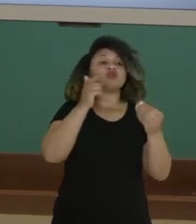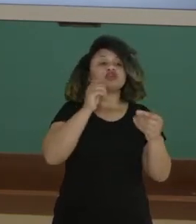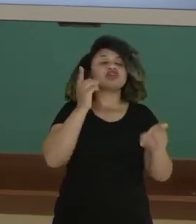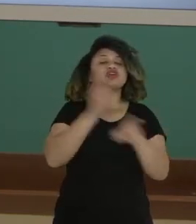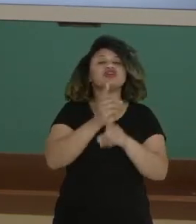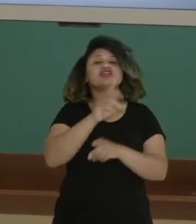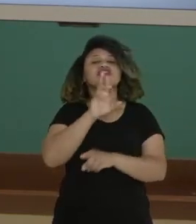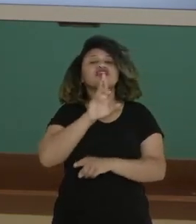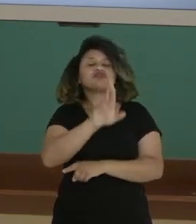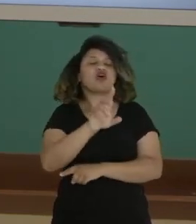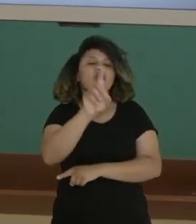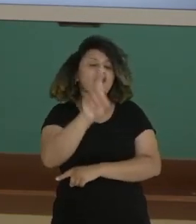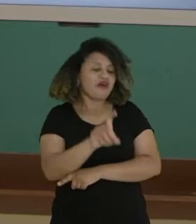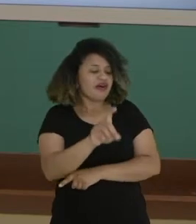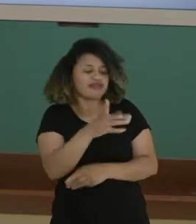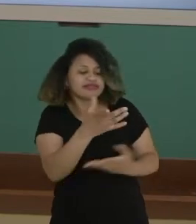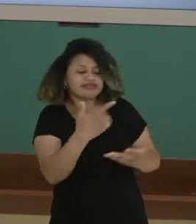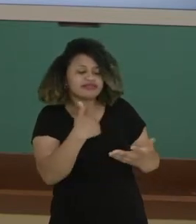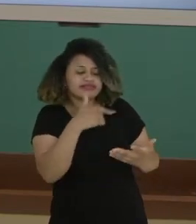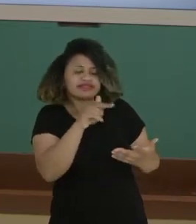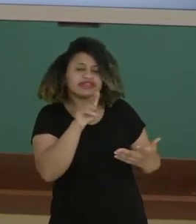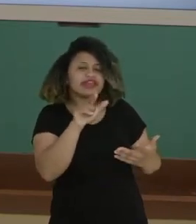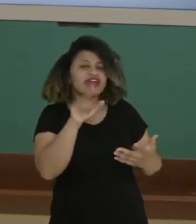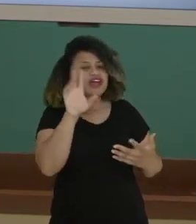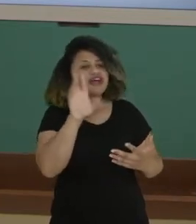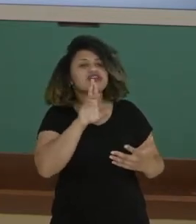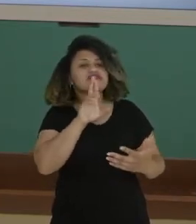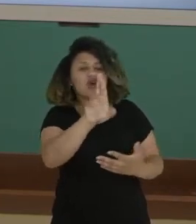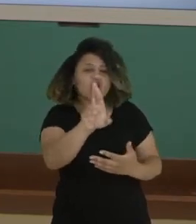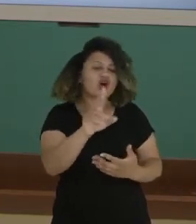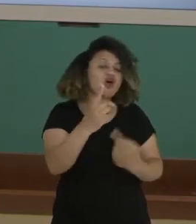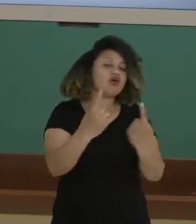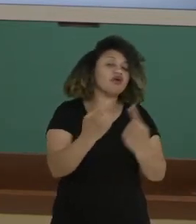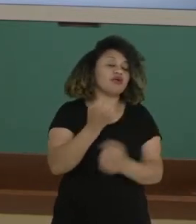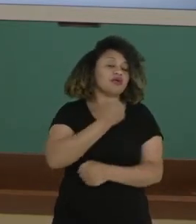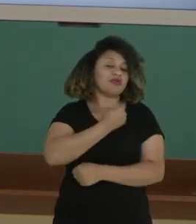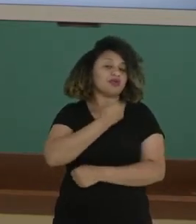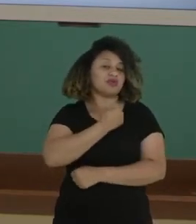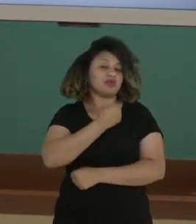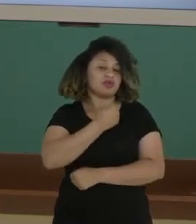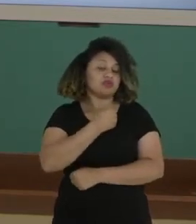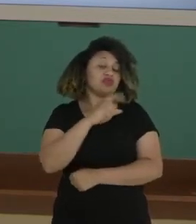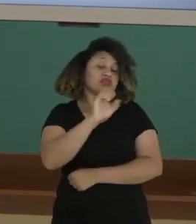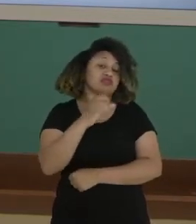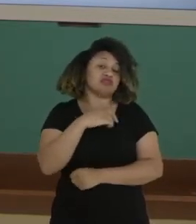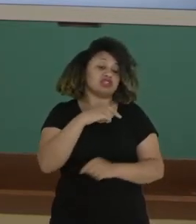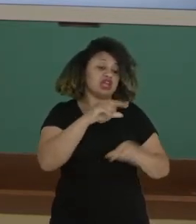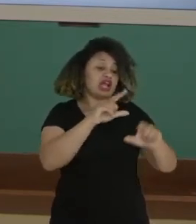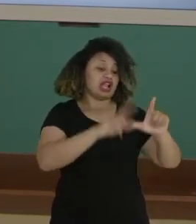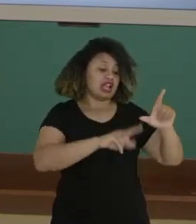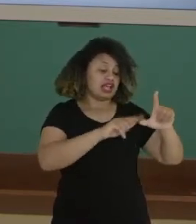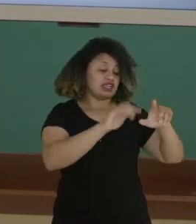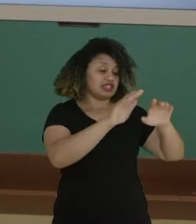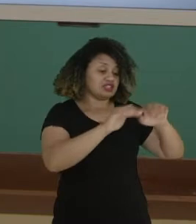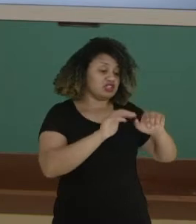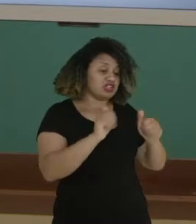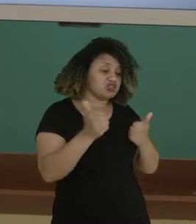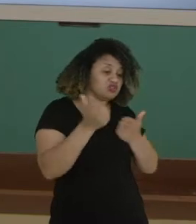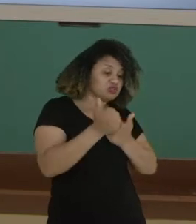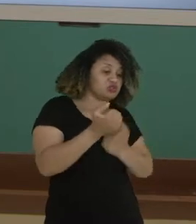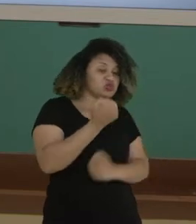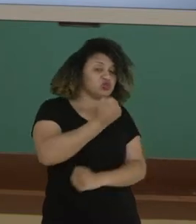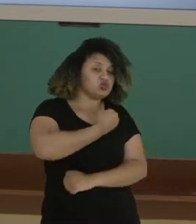que é resolver, né? Encontrar a solução. Que número que satisfaz se você tirar a letrinha e colocar um numerinho ali no